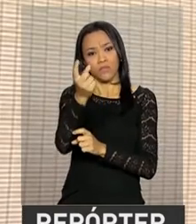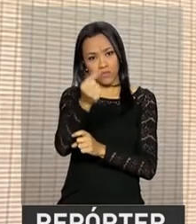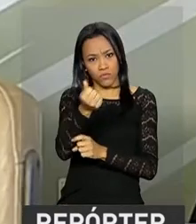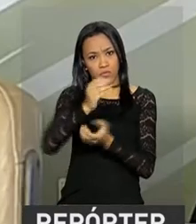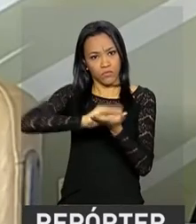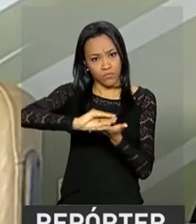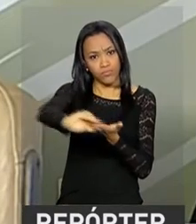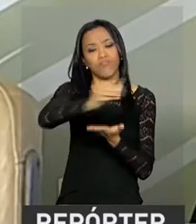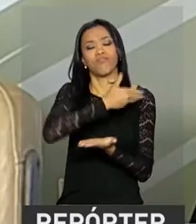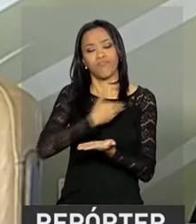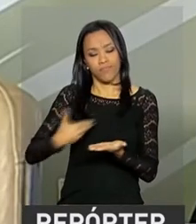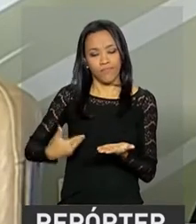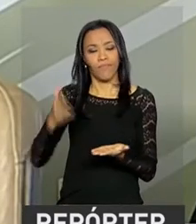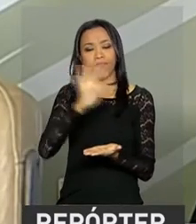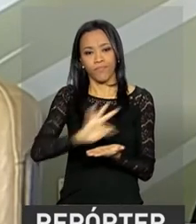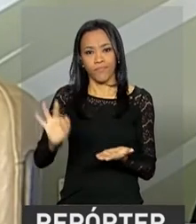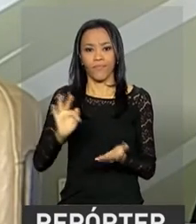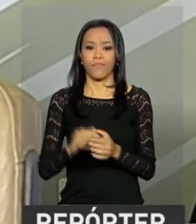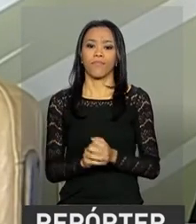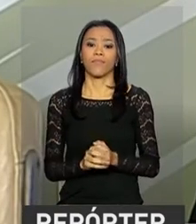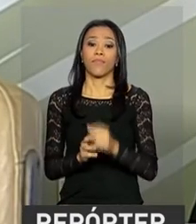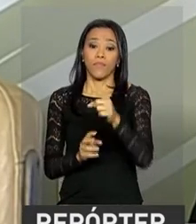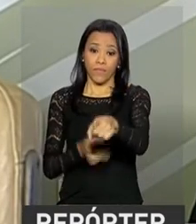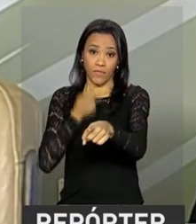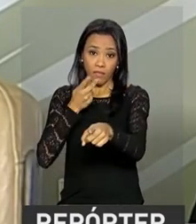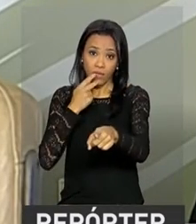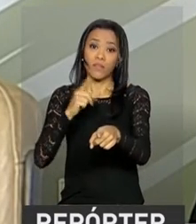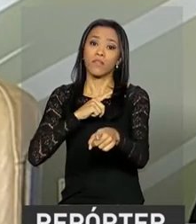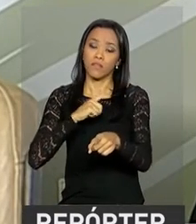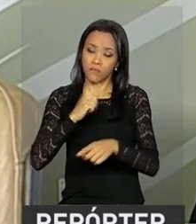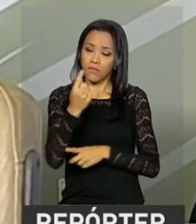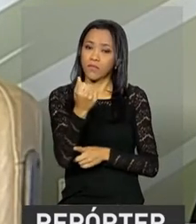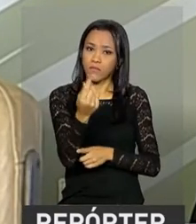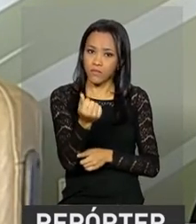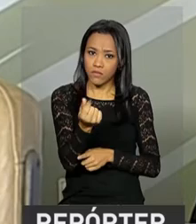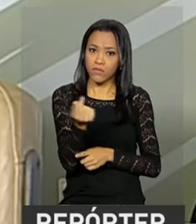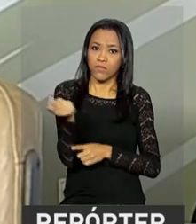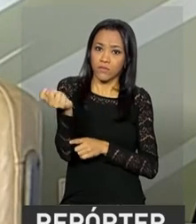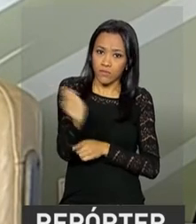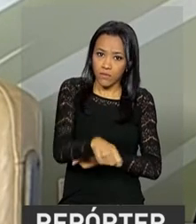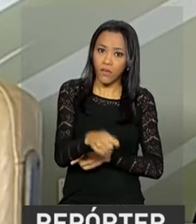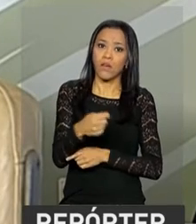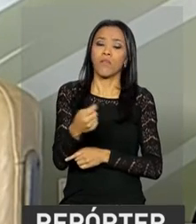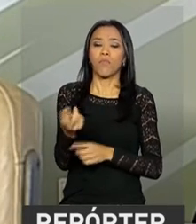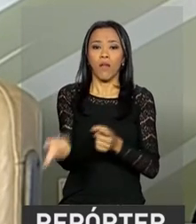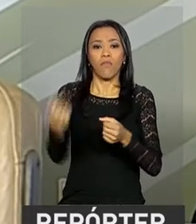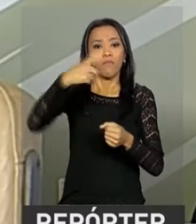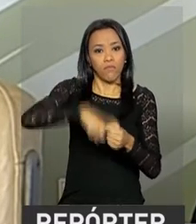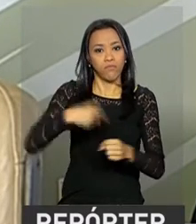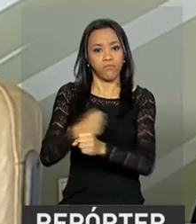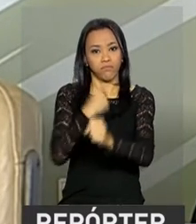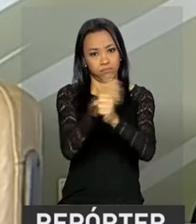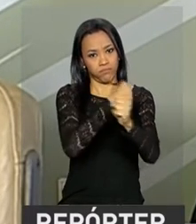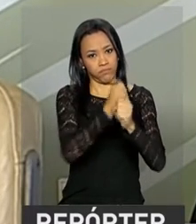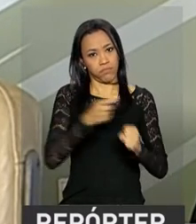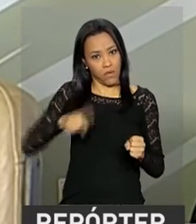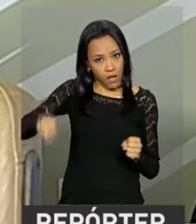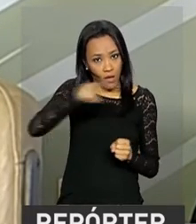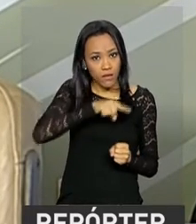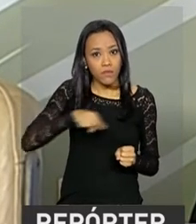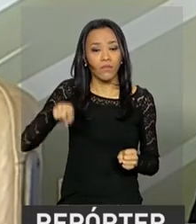obras há recursos disponíveis suficientes para todas essas obras isso